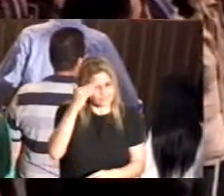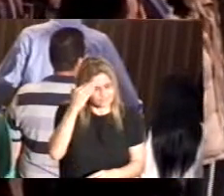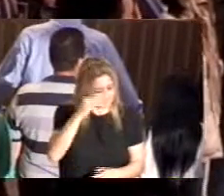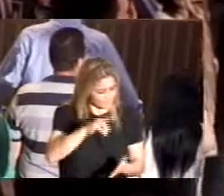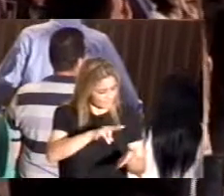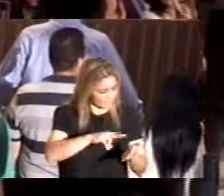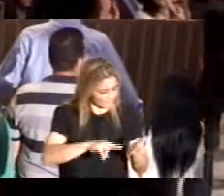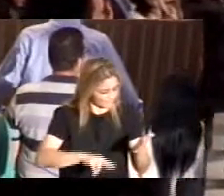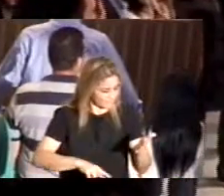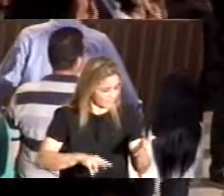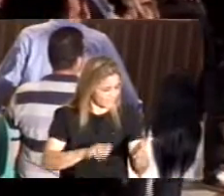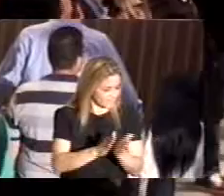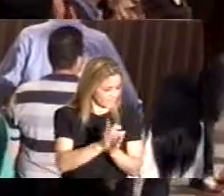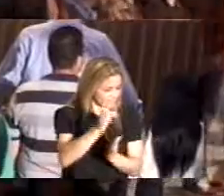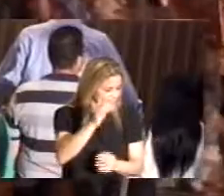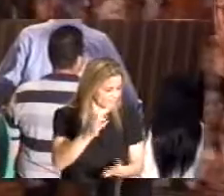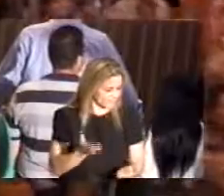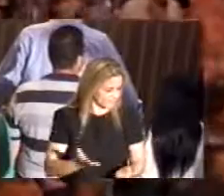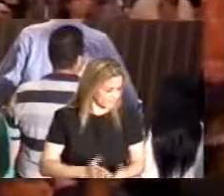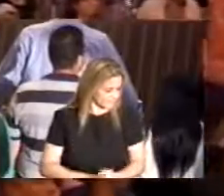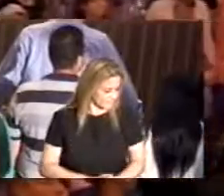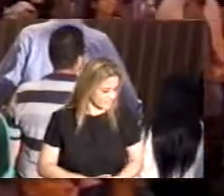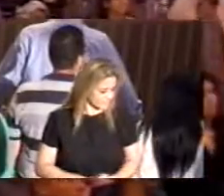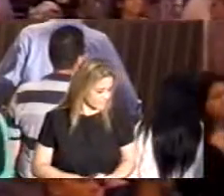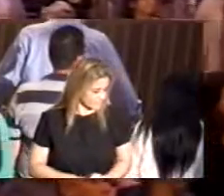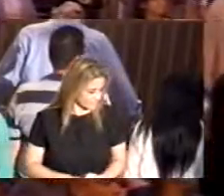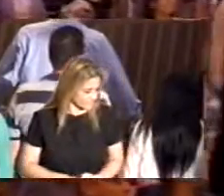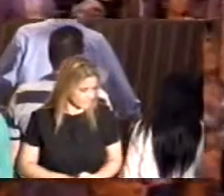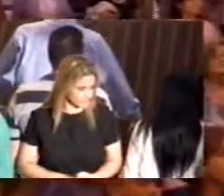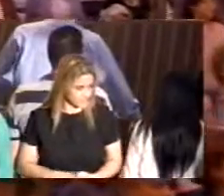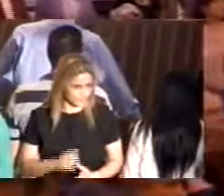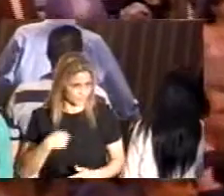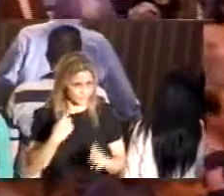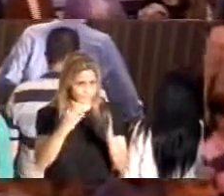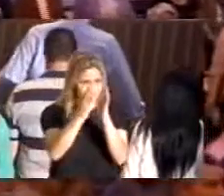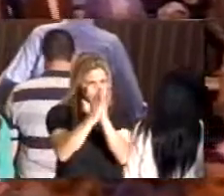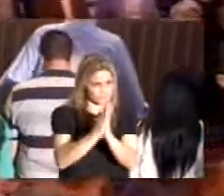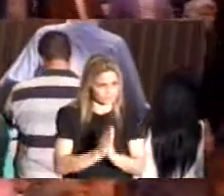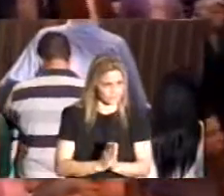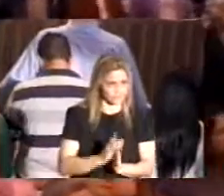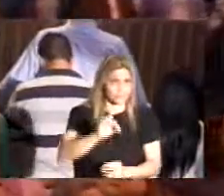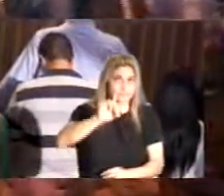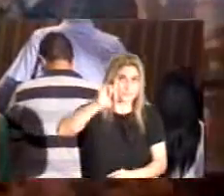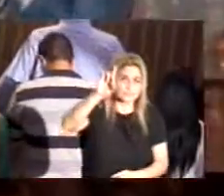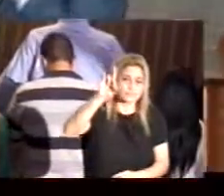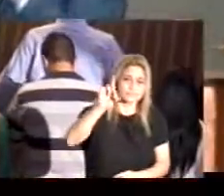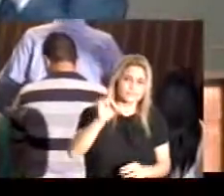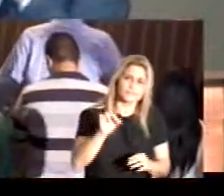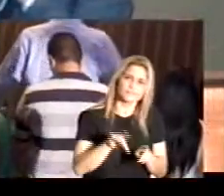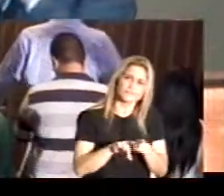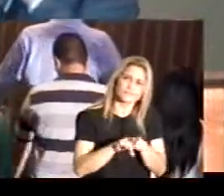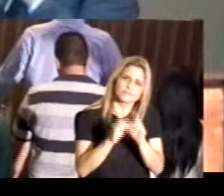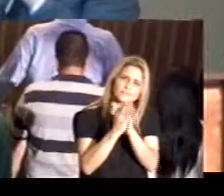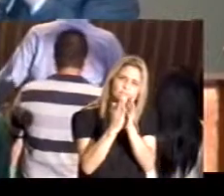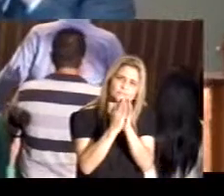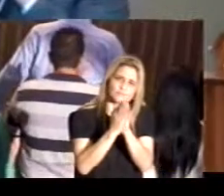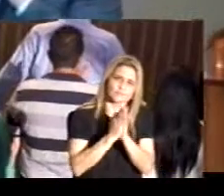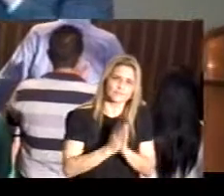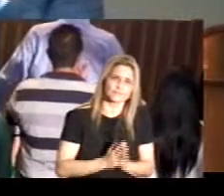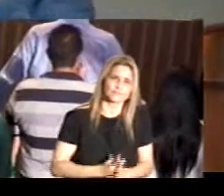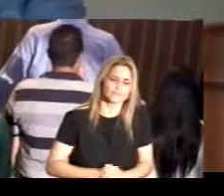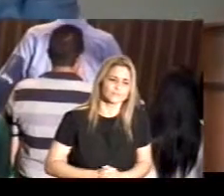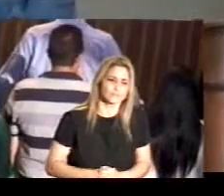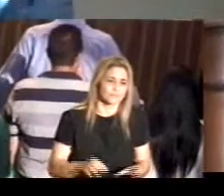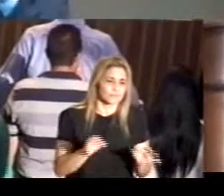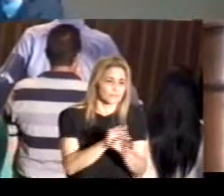na perspectiva de Abraão, tá bom? Vamos adorar a Deus juntos, tá? Essa canção é a nossa oração. Logo depois dessa canção eu vou